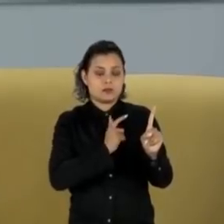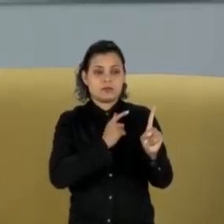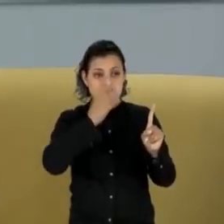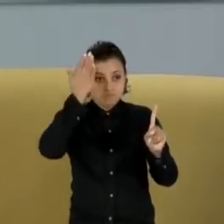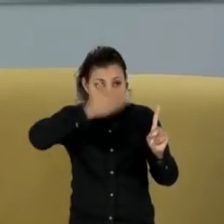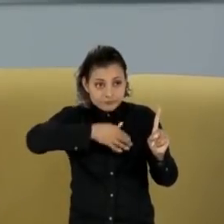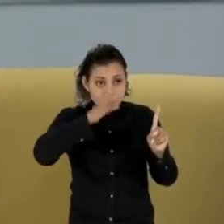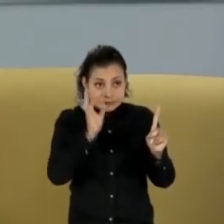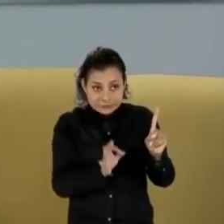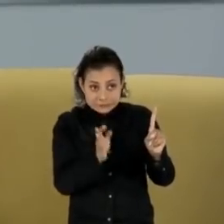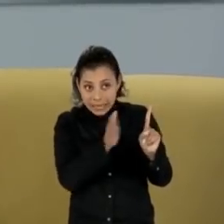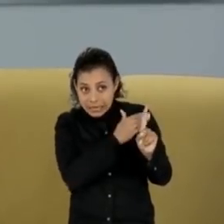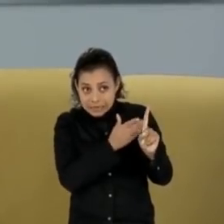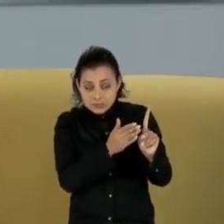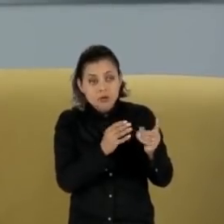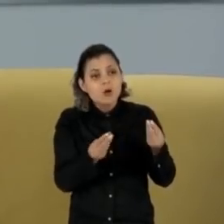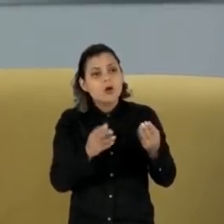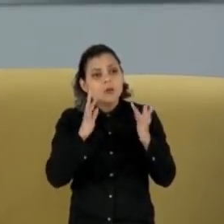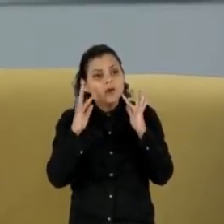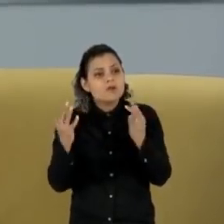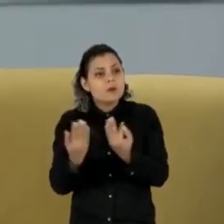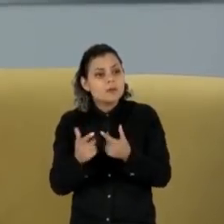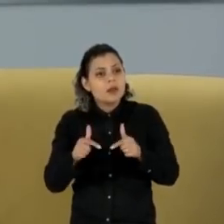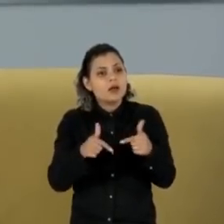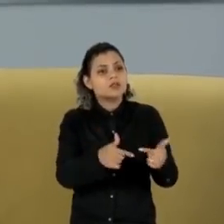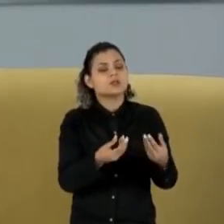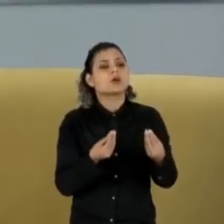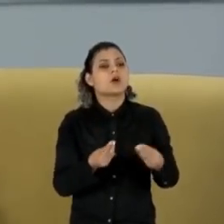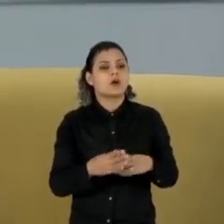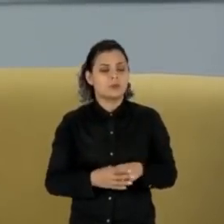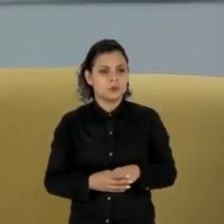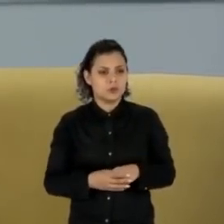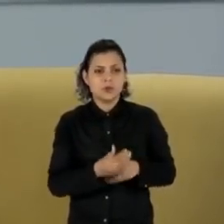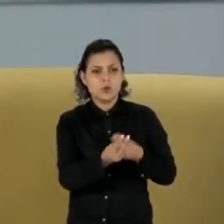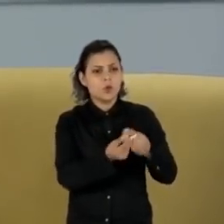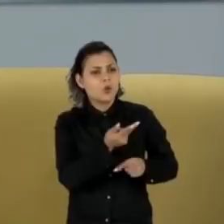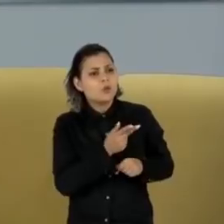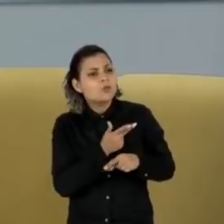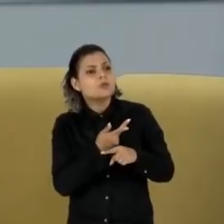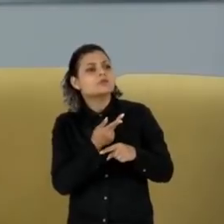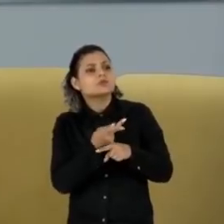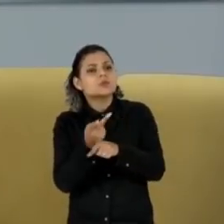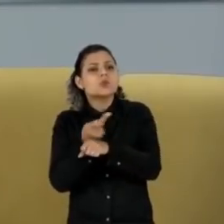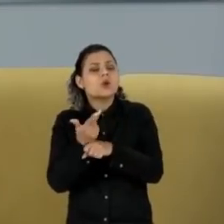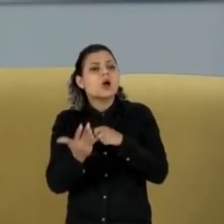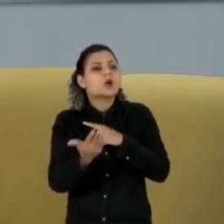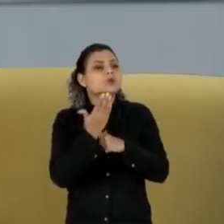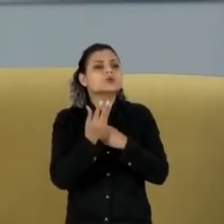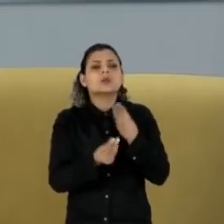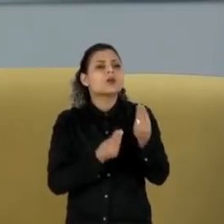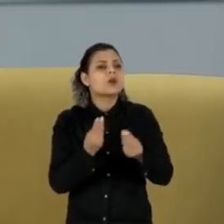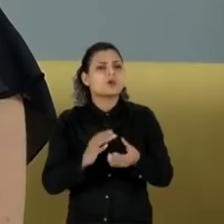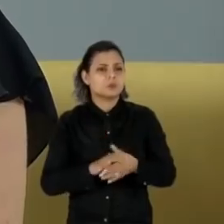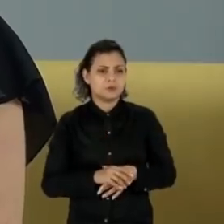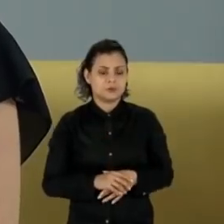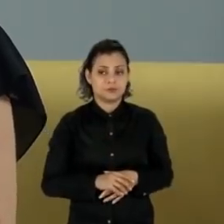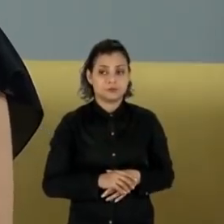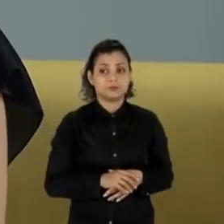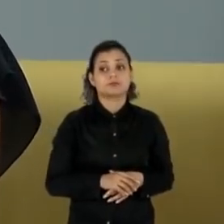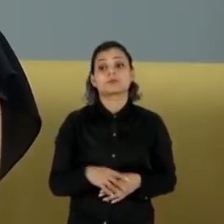diagnosticada como a família deve agir onde buscar ajuda qual o primeiro passo